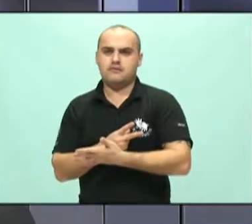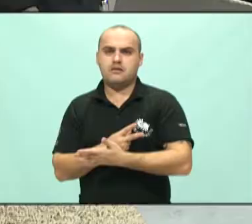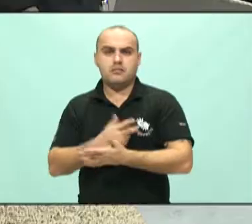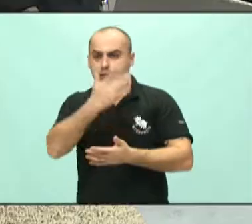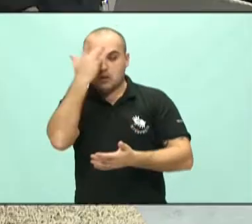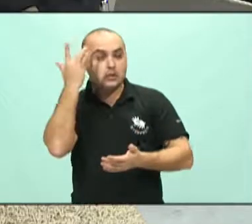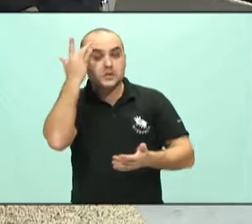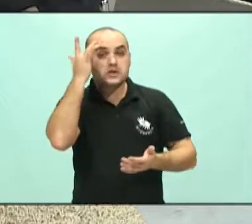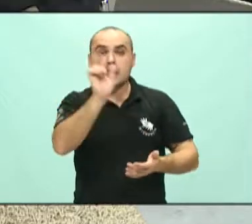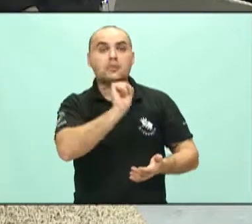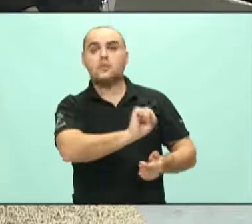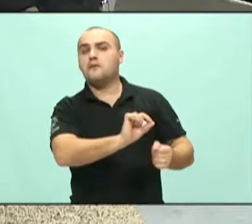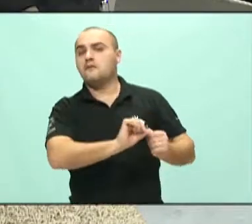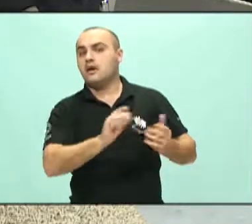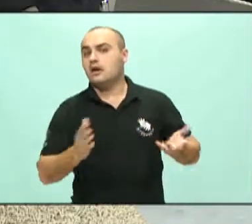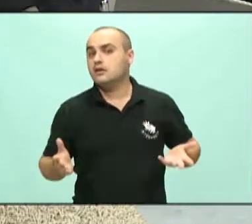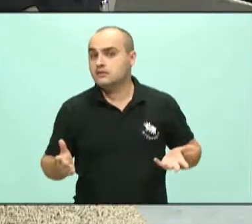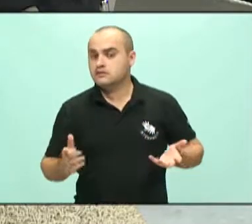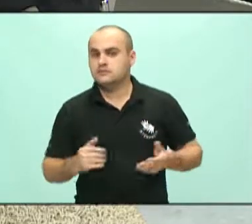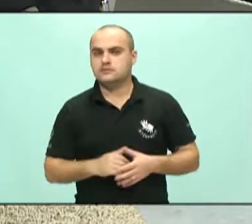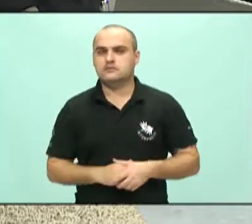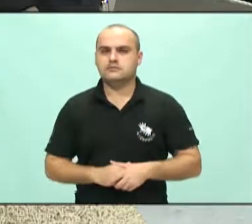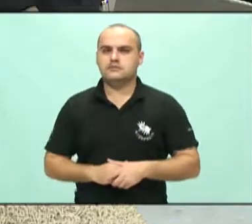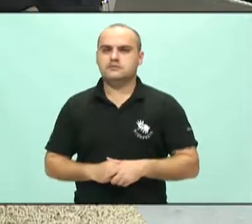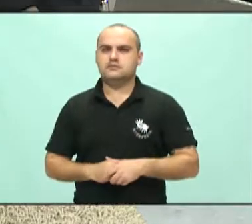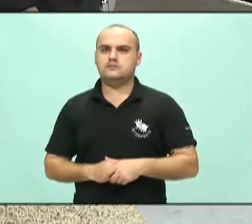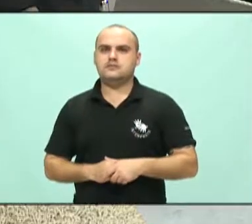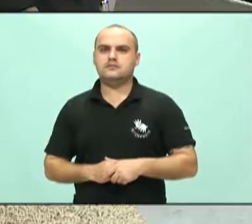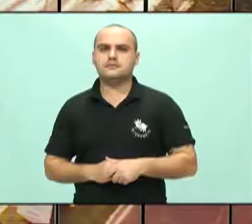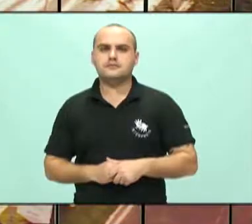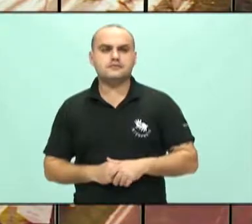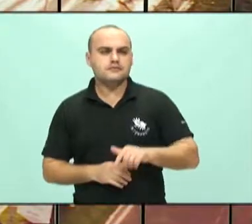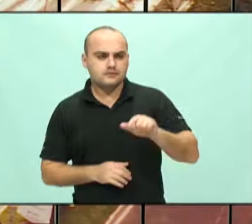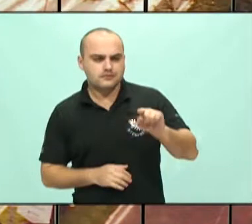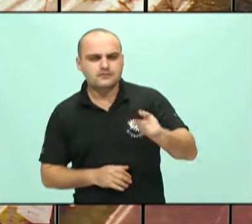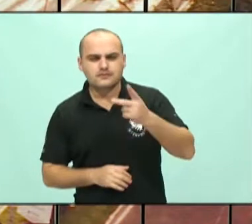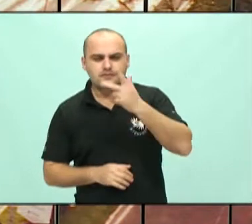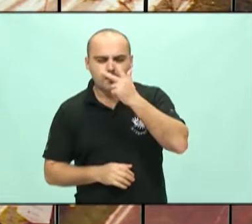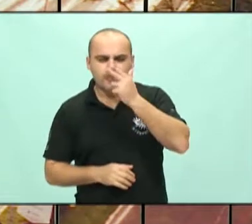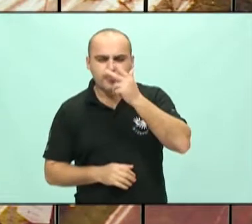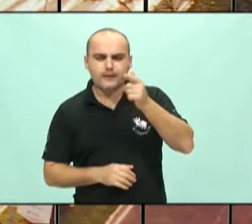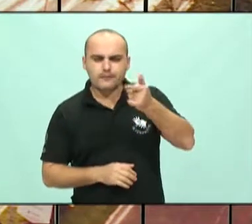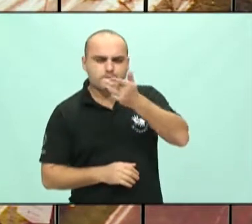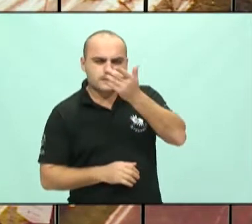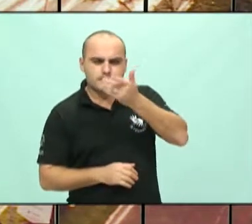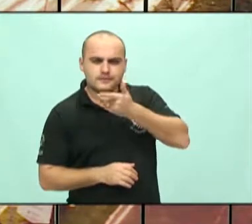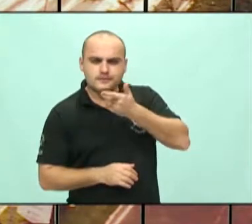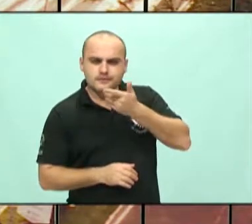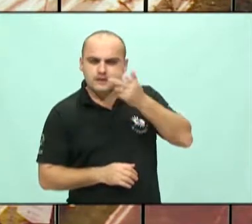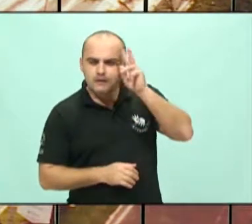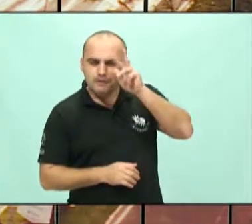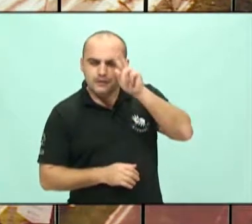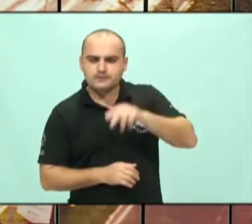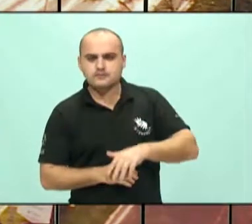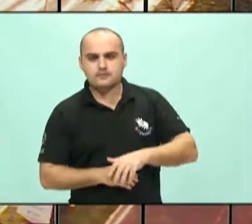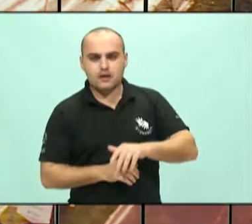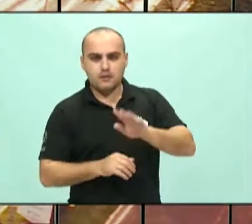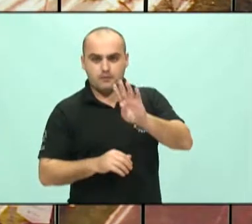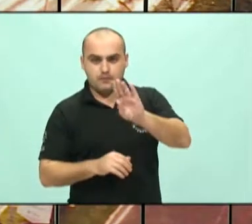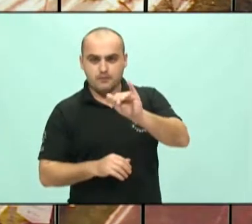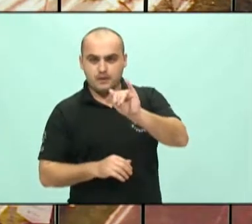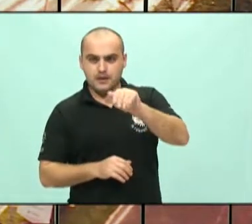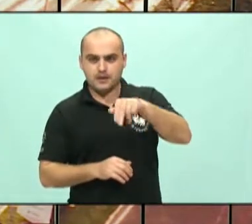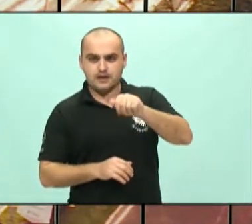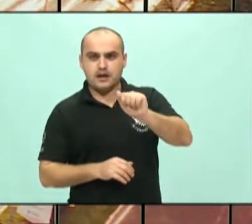que está fazendo. Isso remete a uma lembrança também, como eu citei, essa situação do binário com a Stefano